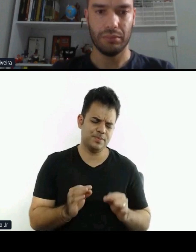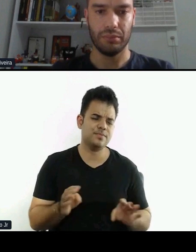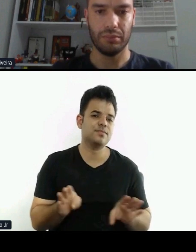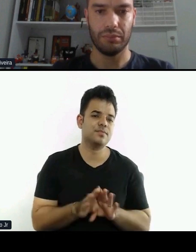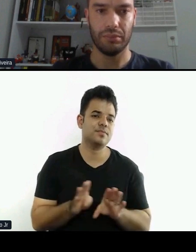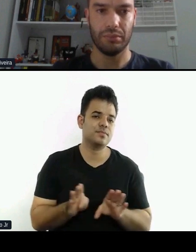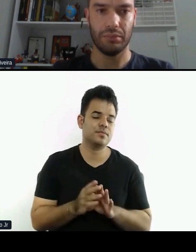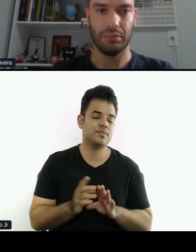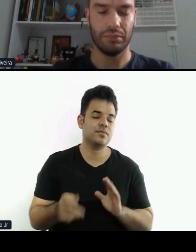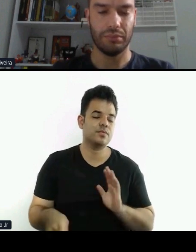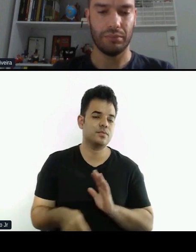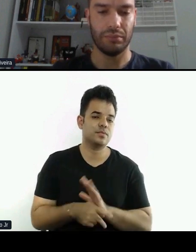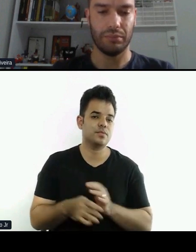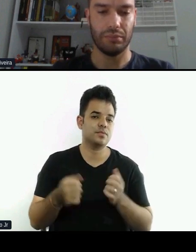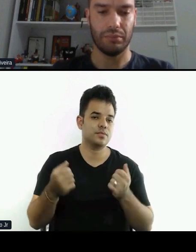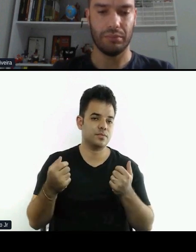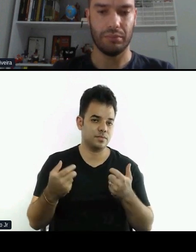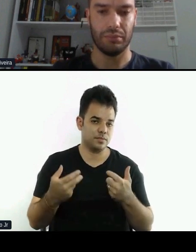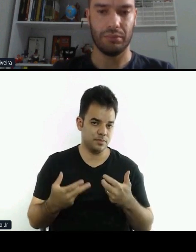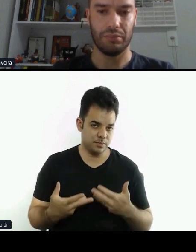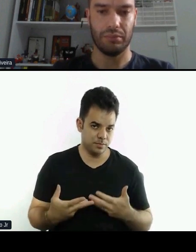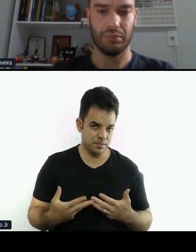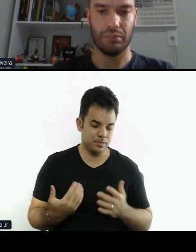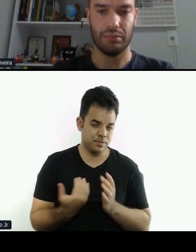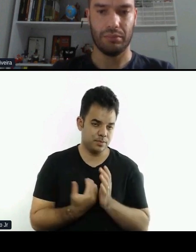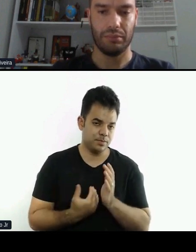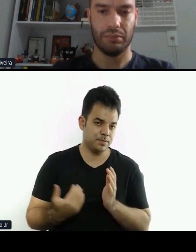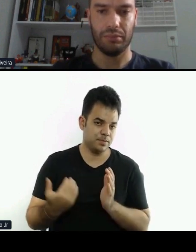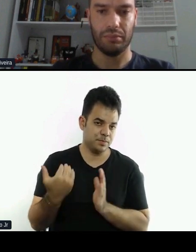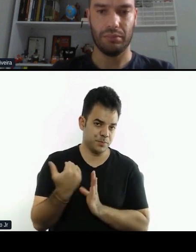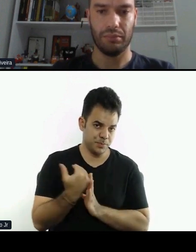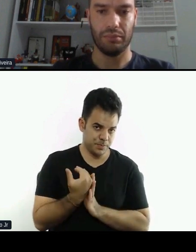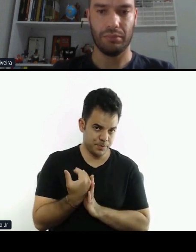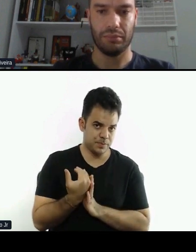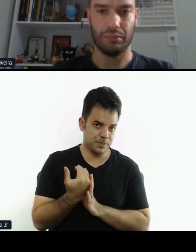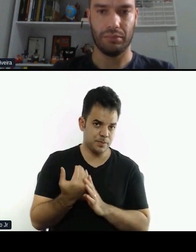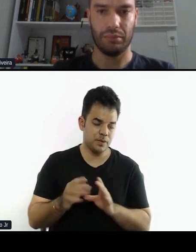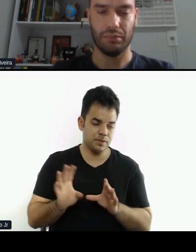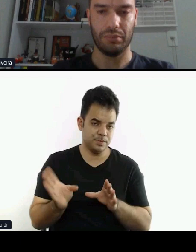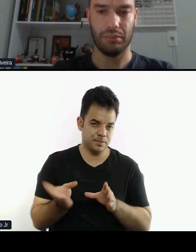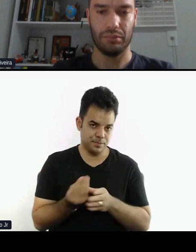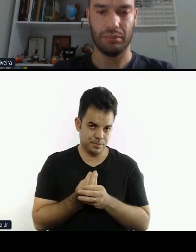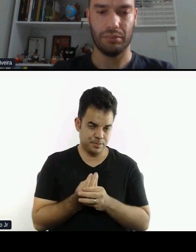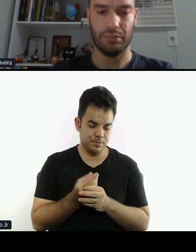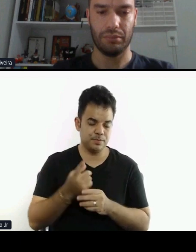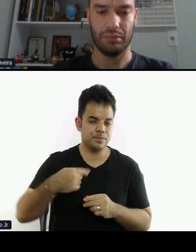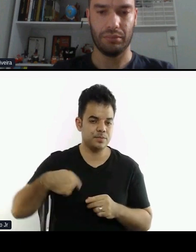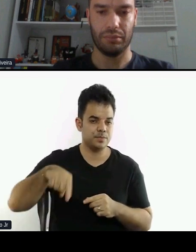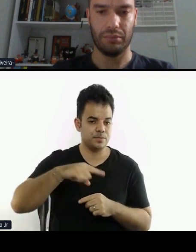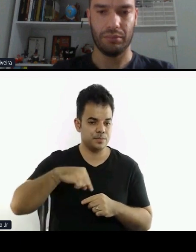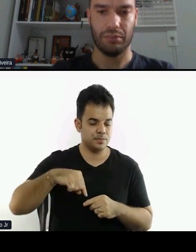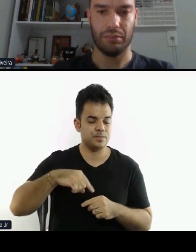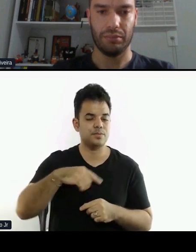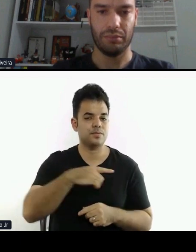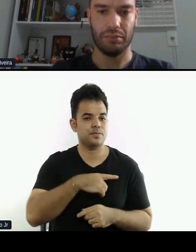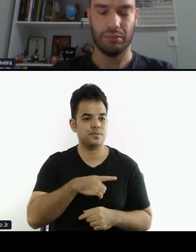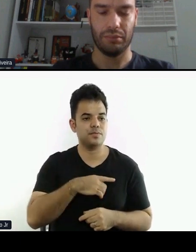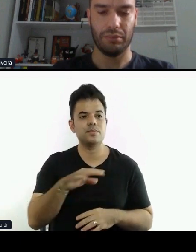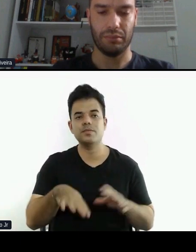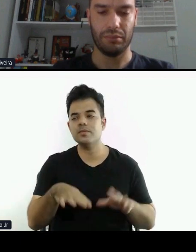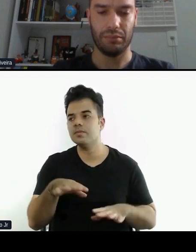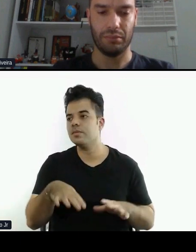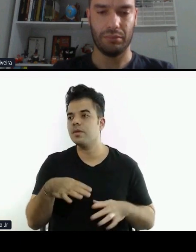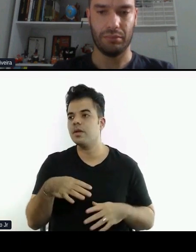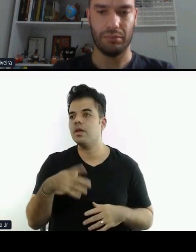inclusão, existe um cuidado maior, né? A gente se colocou como nós, quando a gente não tem uma